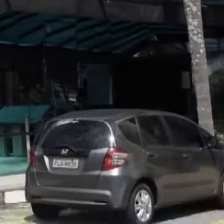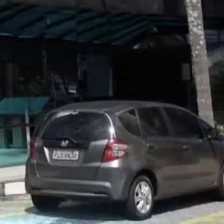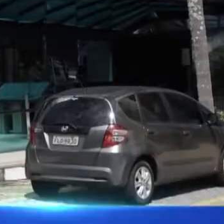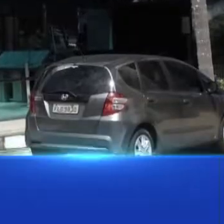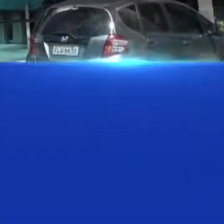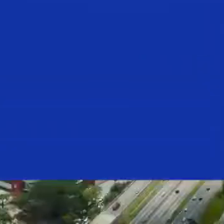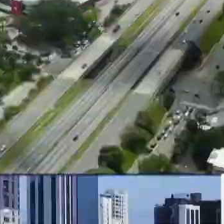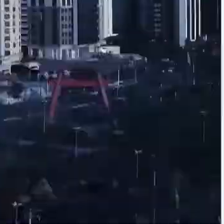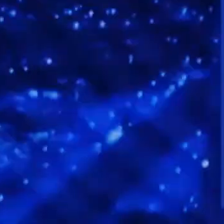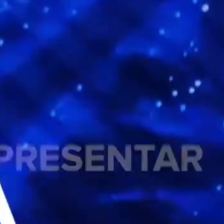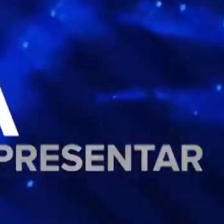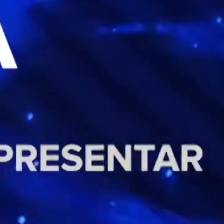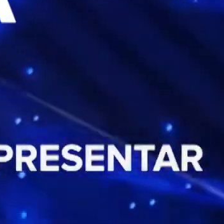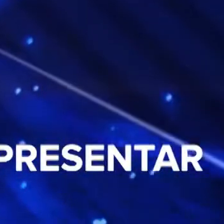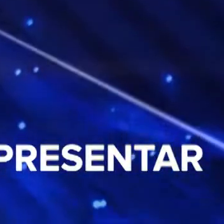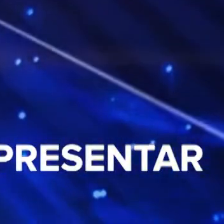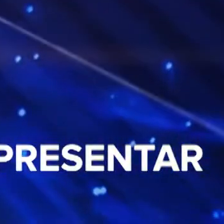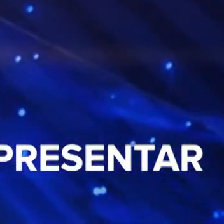E aí